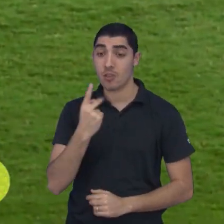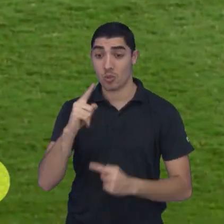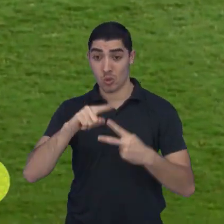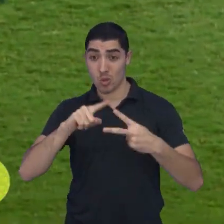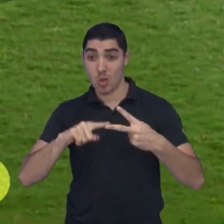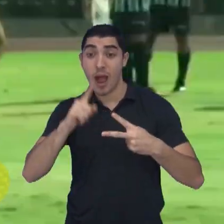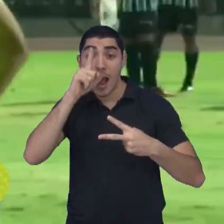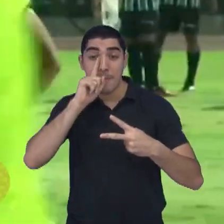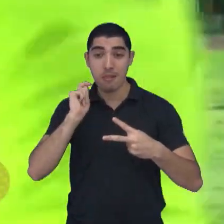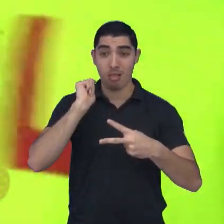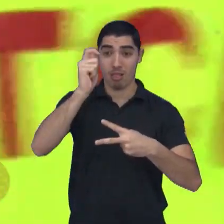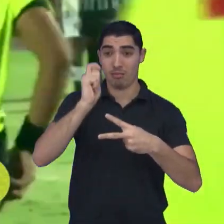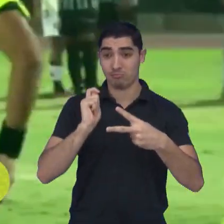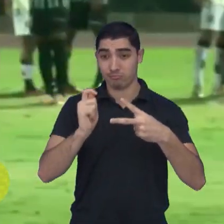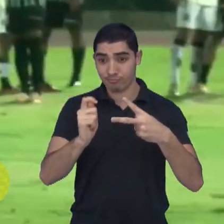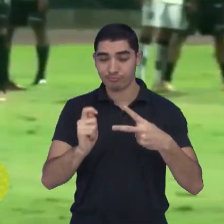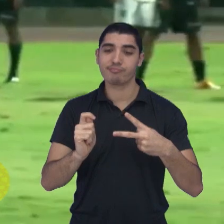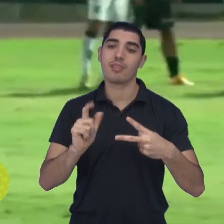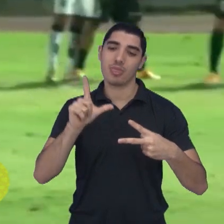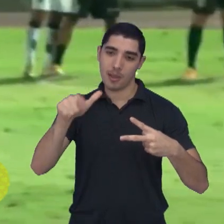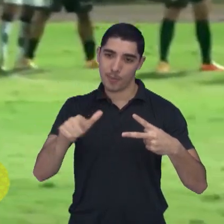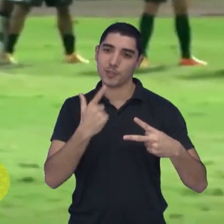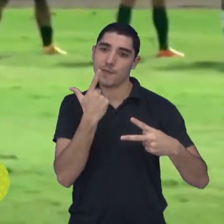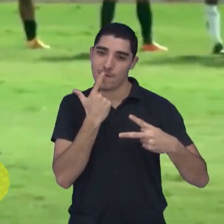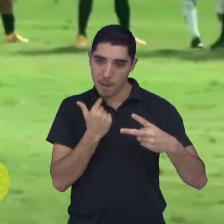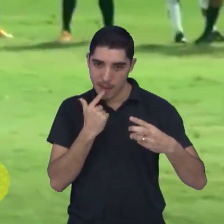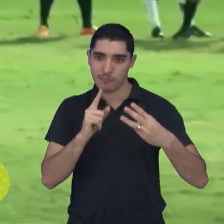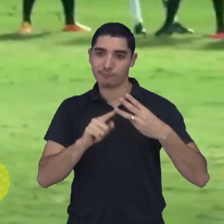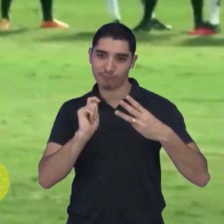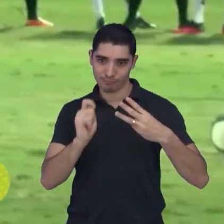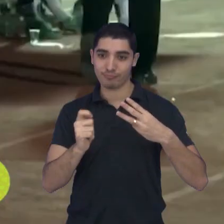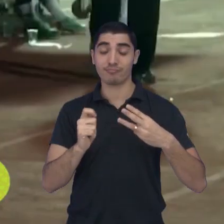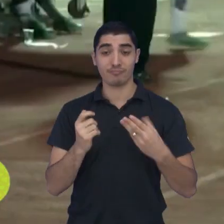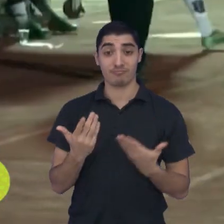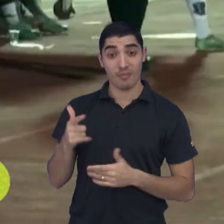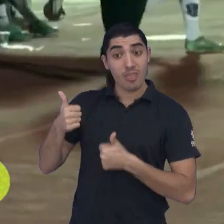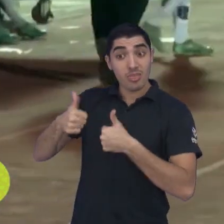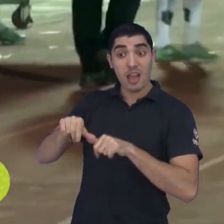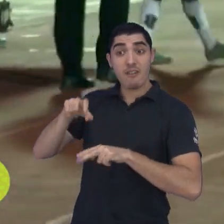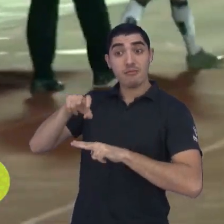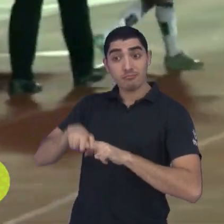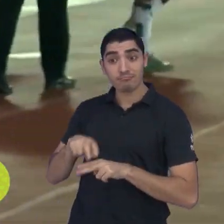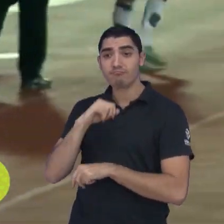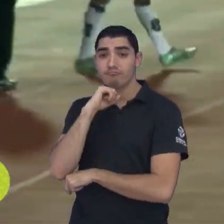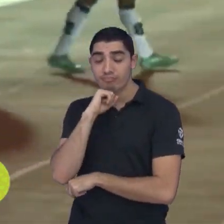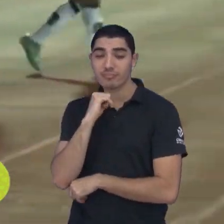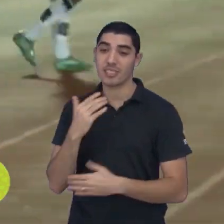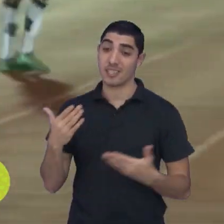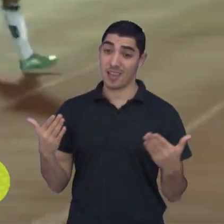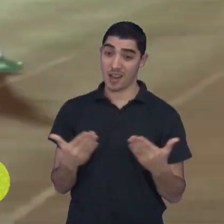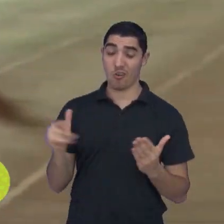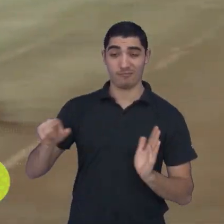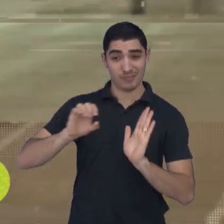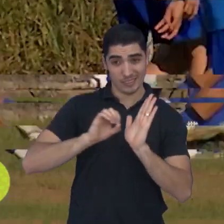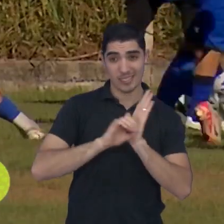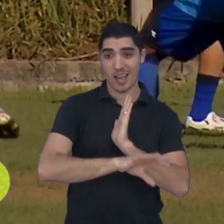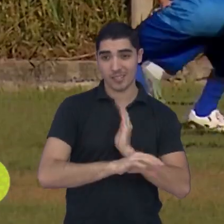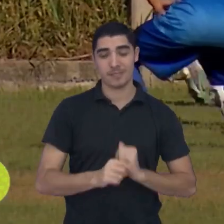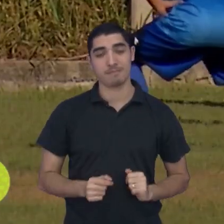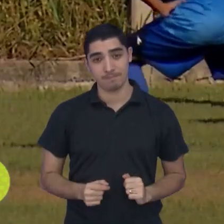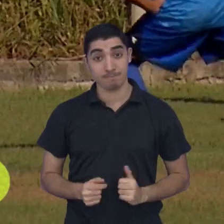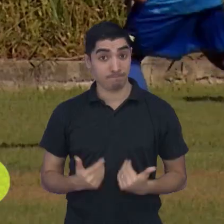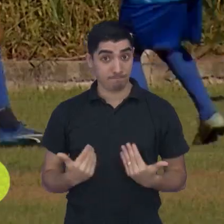cartões amarelos e, consequentemente, o vermelho no banco de reservas contra o Maringá e será um desfalque certo.